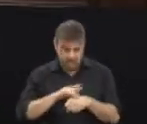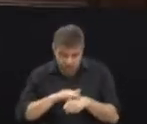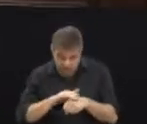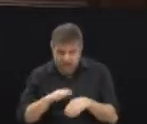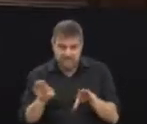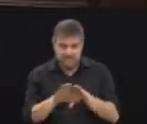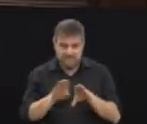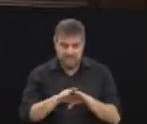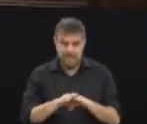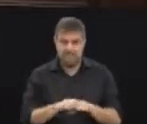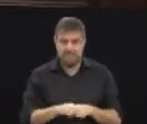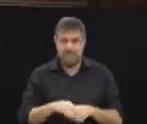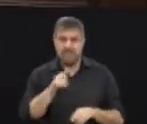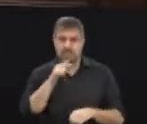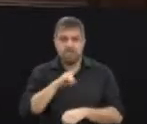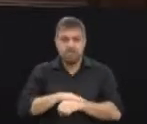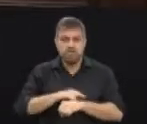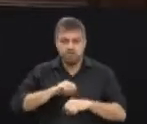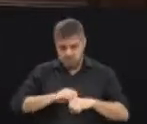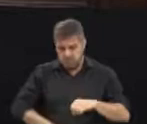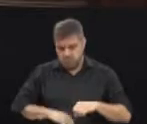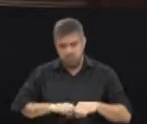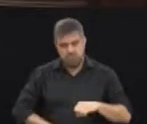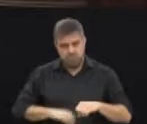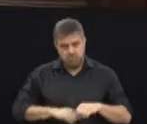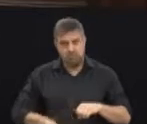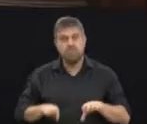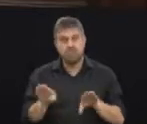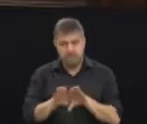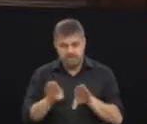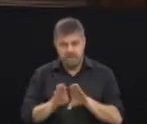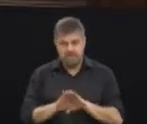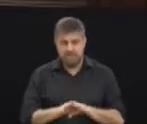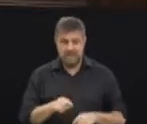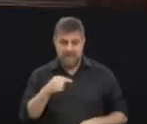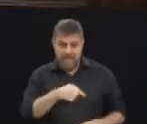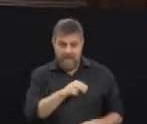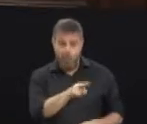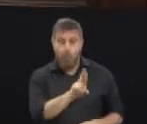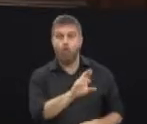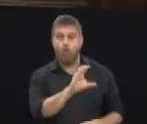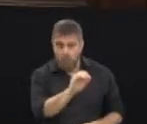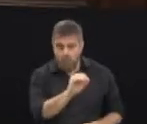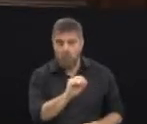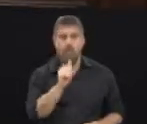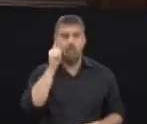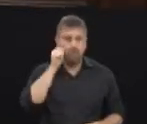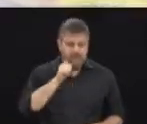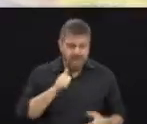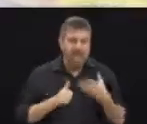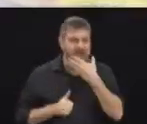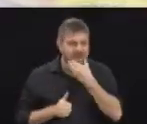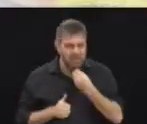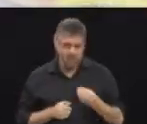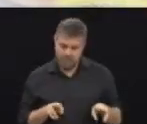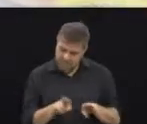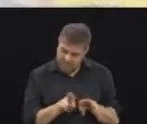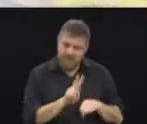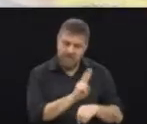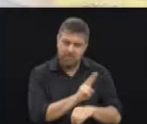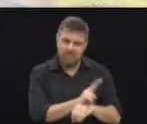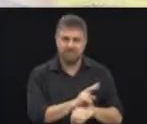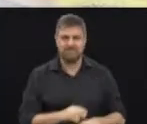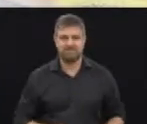incontinência urinária, infecções urinárias. Então o urologista, ele é um médico de homem e de mulher também.